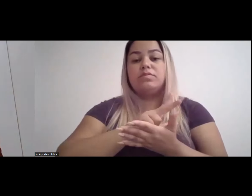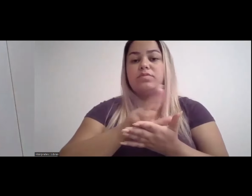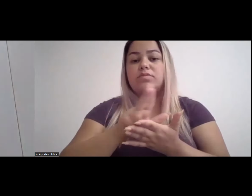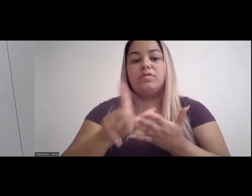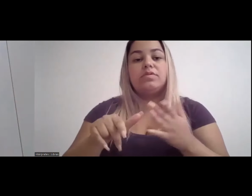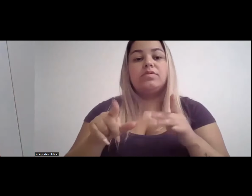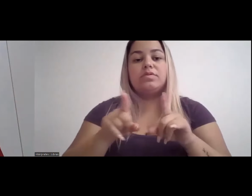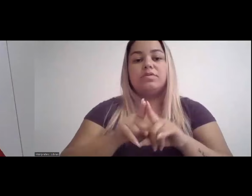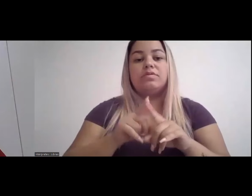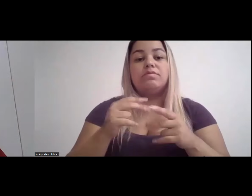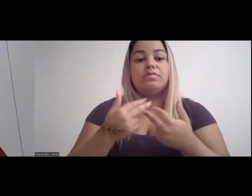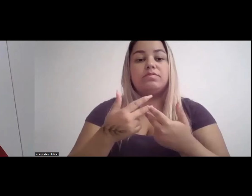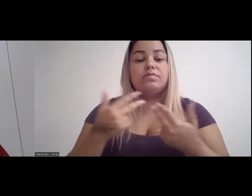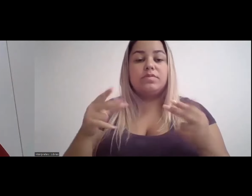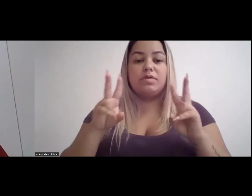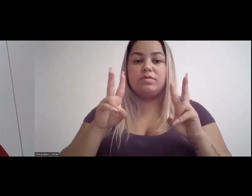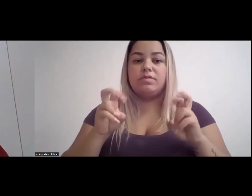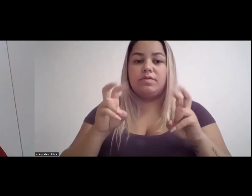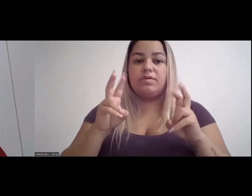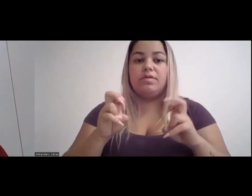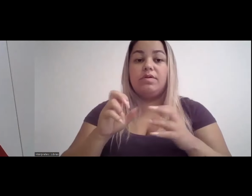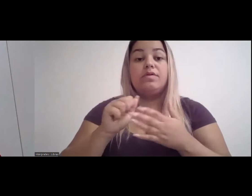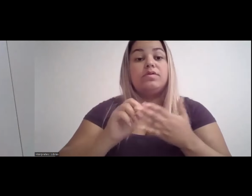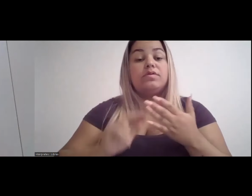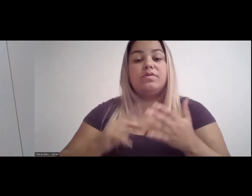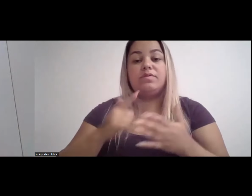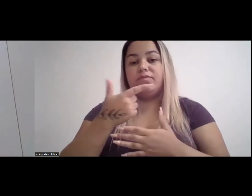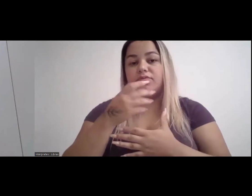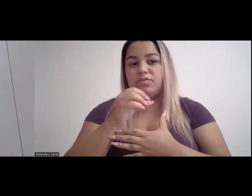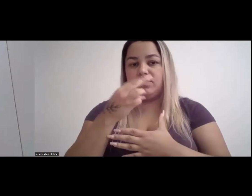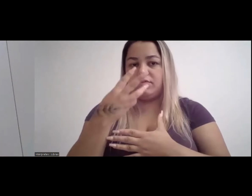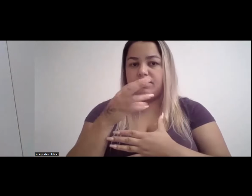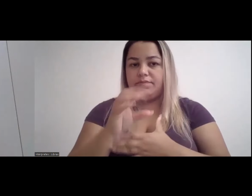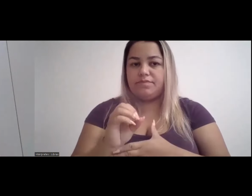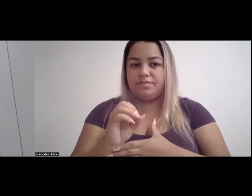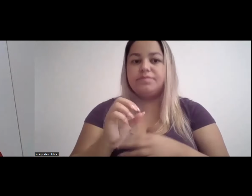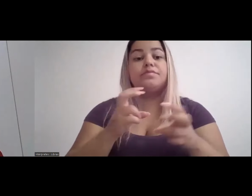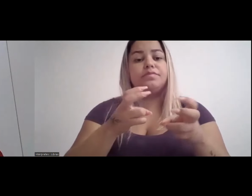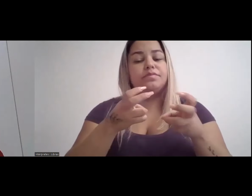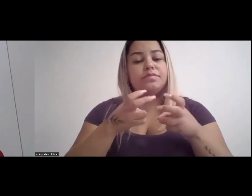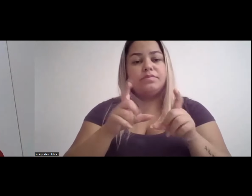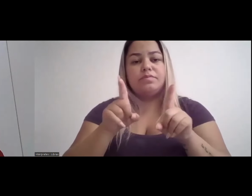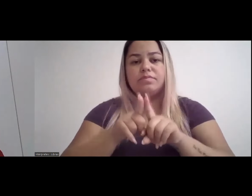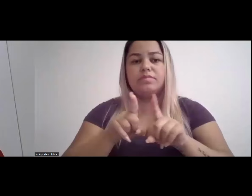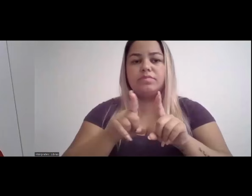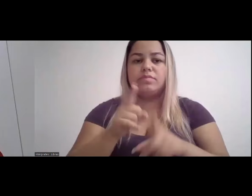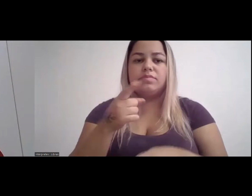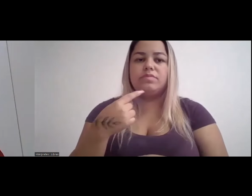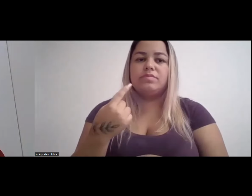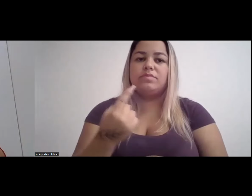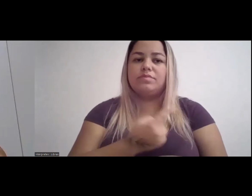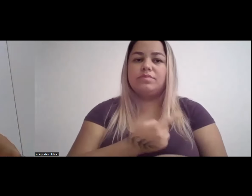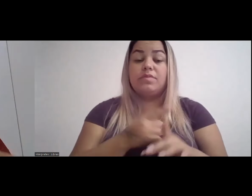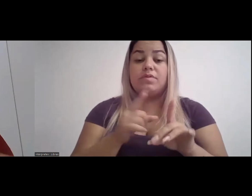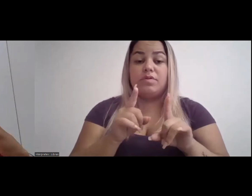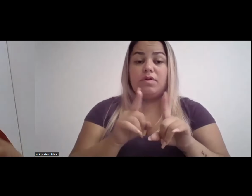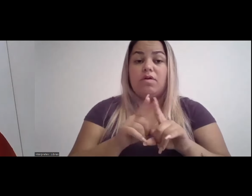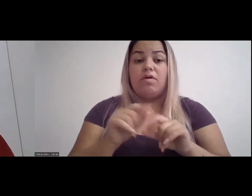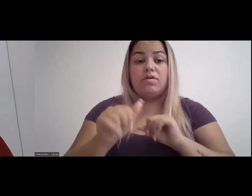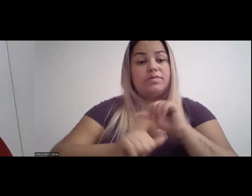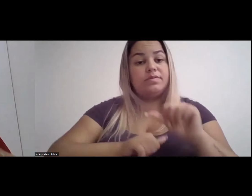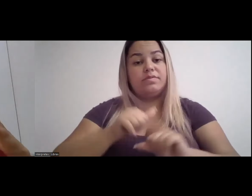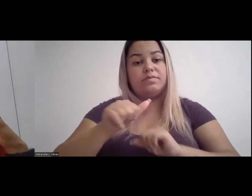coisas relacionadas à temática da Agenda 2030. E a gente percebeu que a gente podia, então, pegar essa nossa expertise de projetos de inovação e